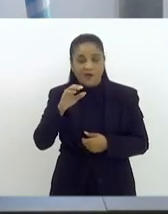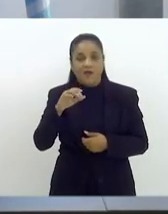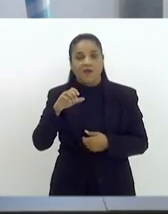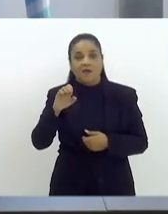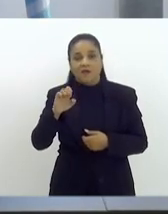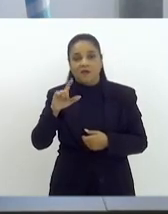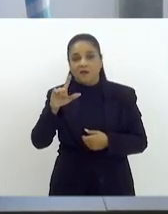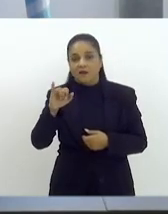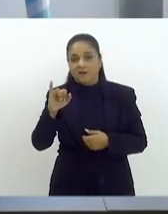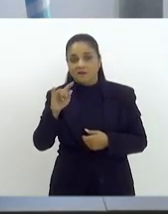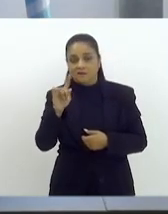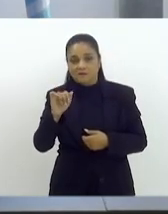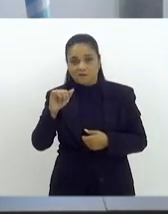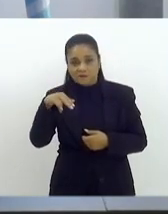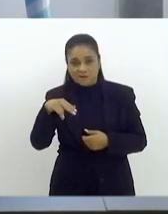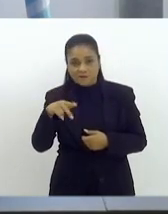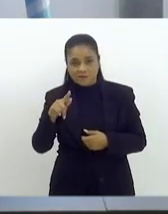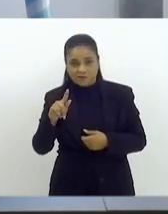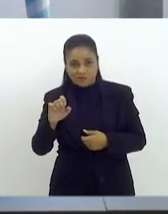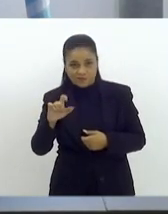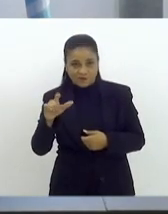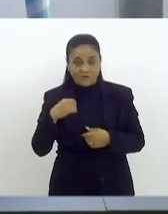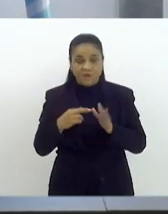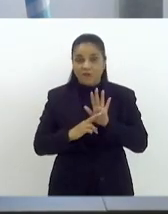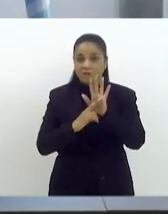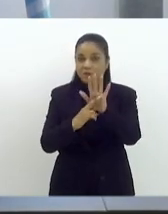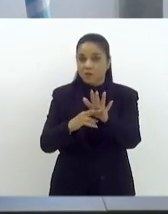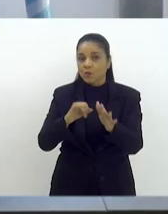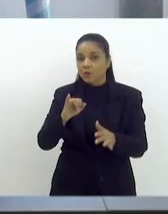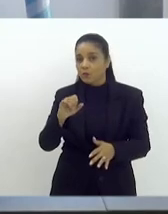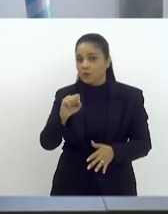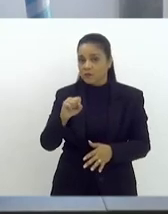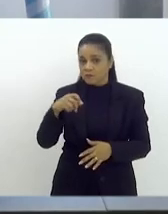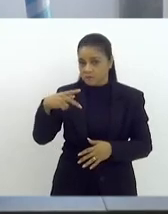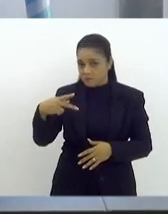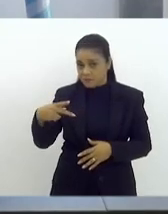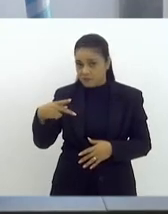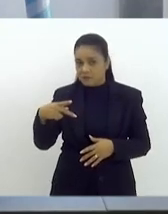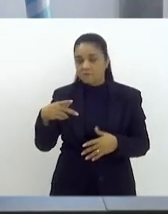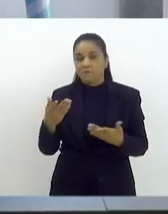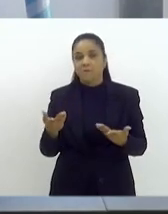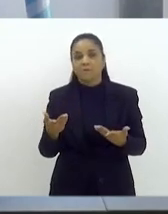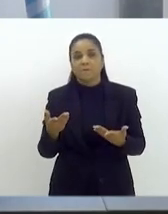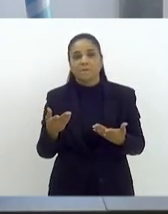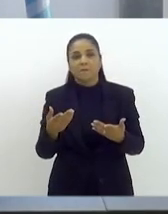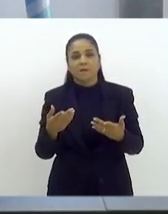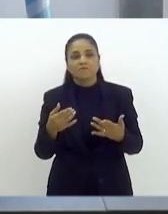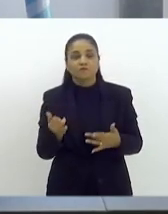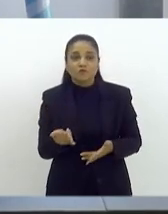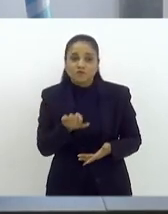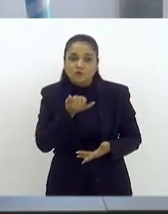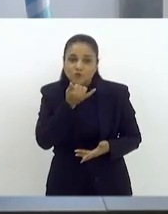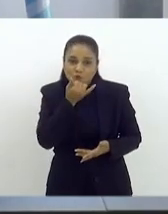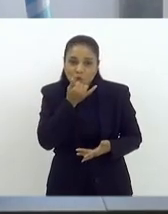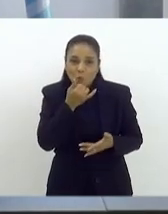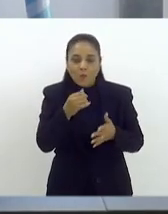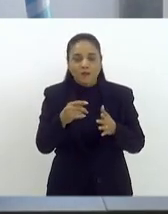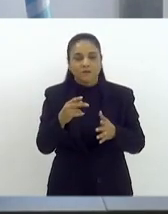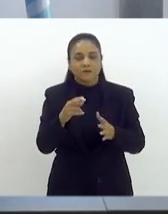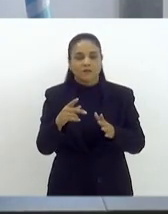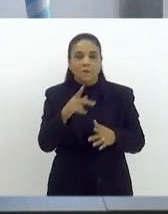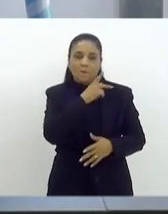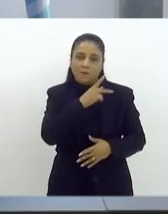elas estão aqui representando o ISP que era deixar aqui as desculpas da presidente